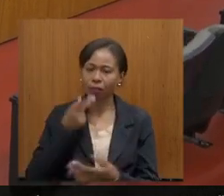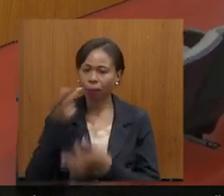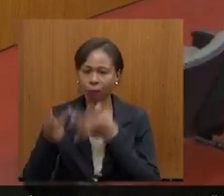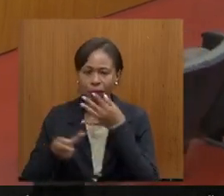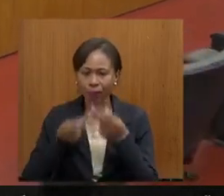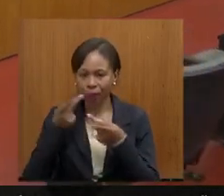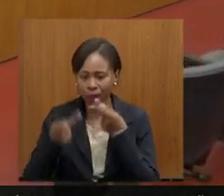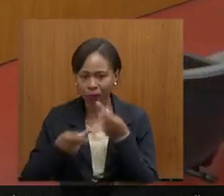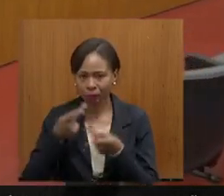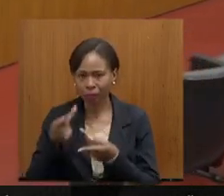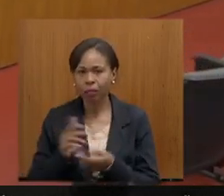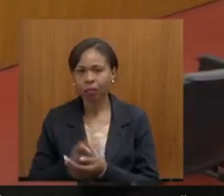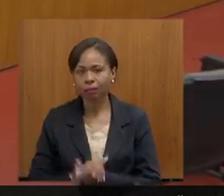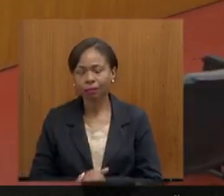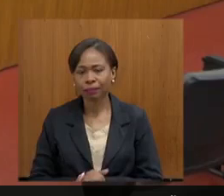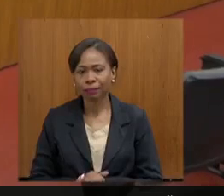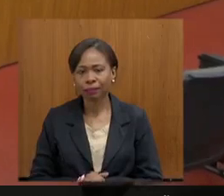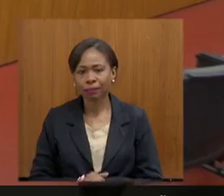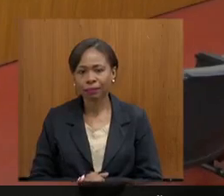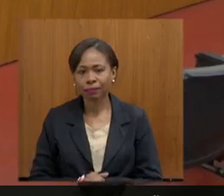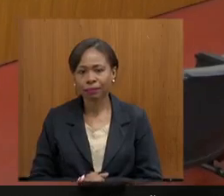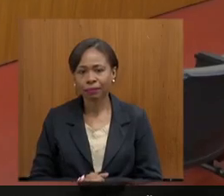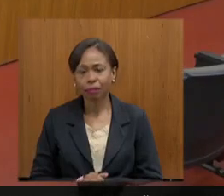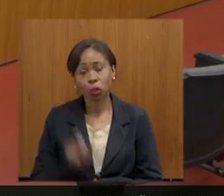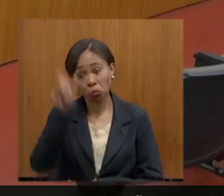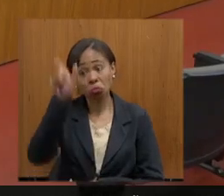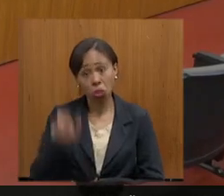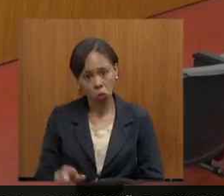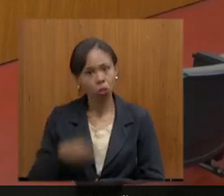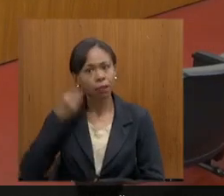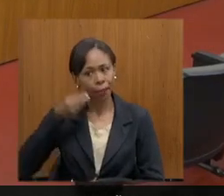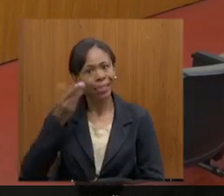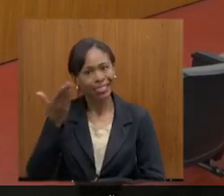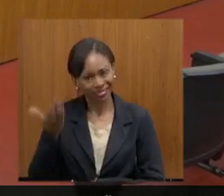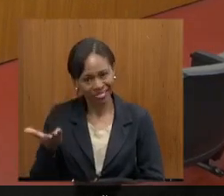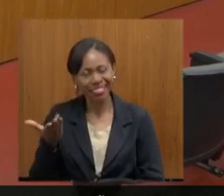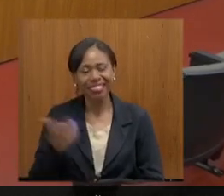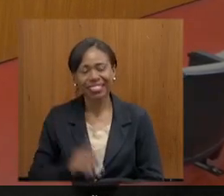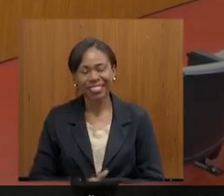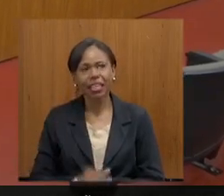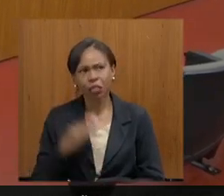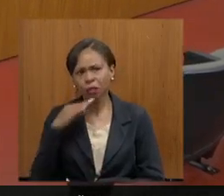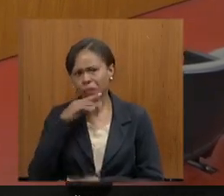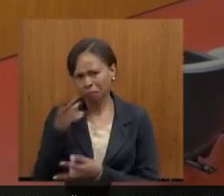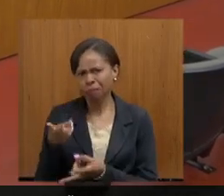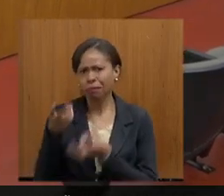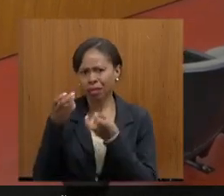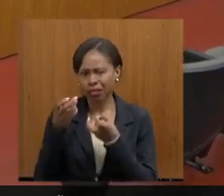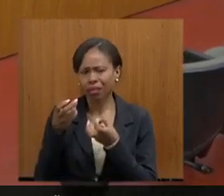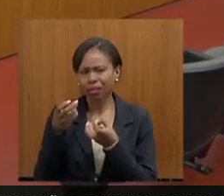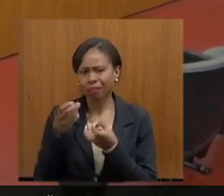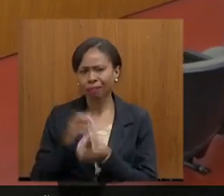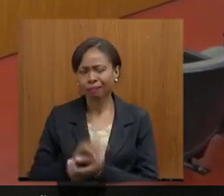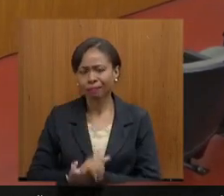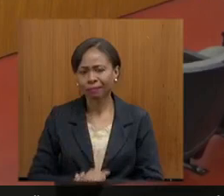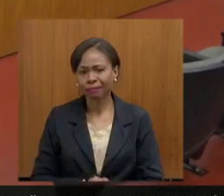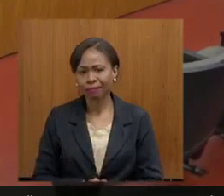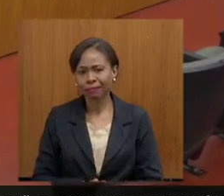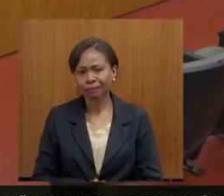comentários comentários de uma pessoa muito experiente né pra gente percebe muito